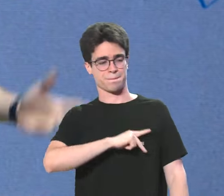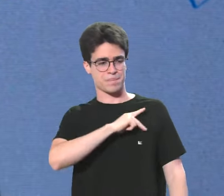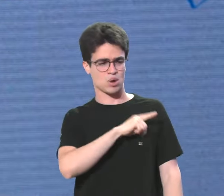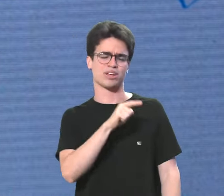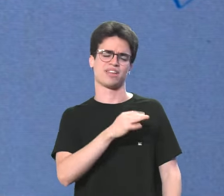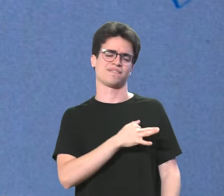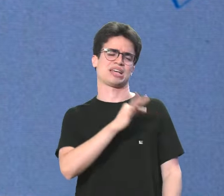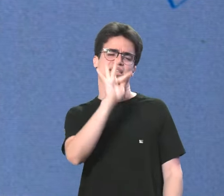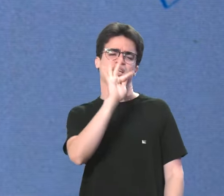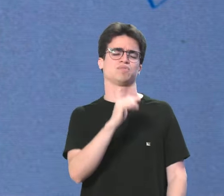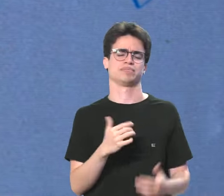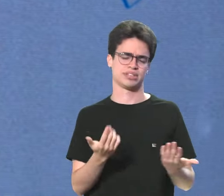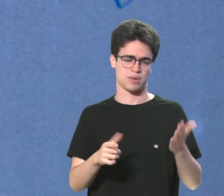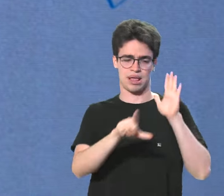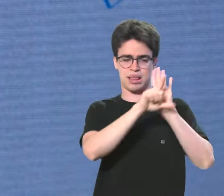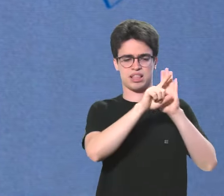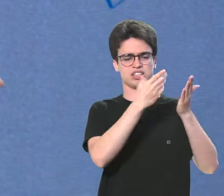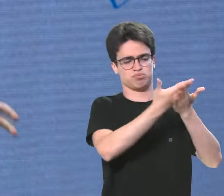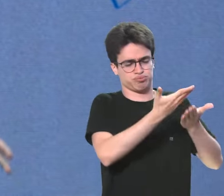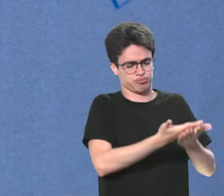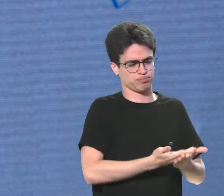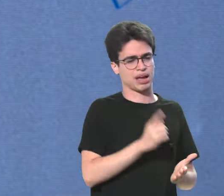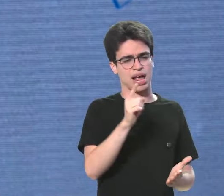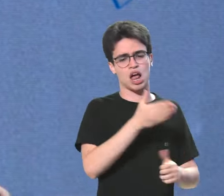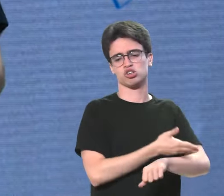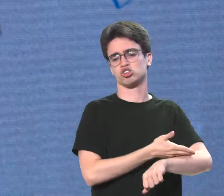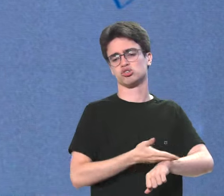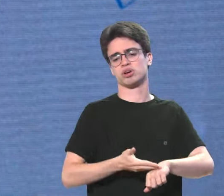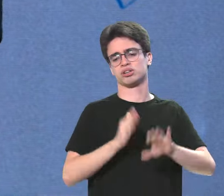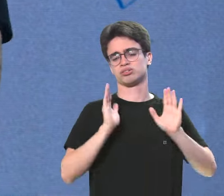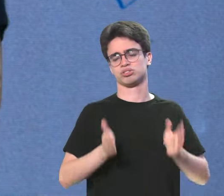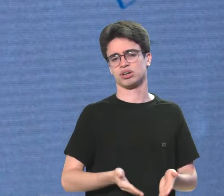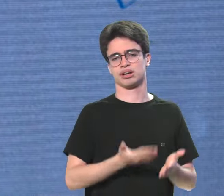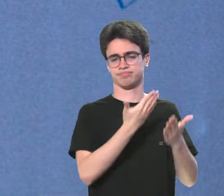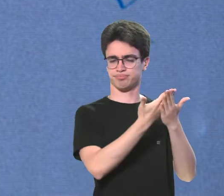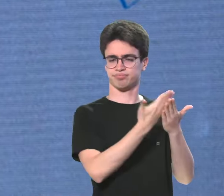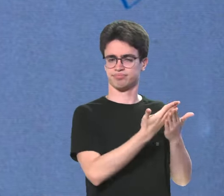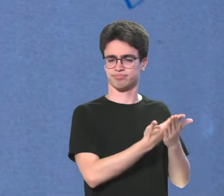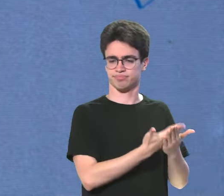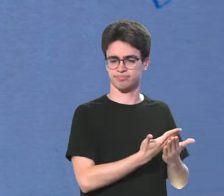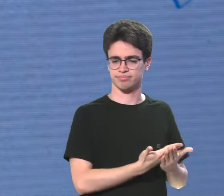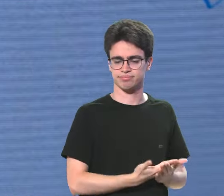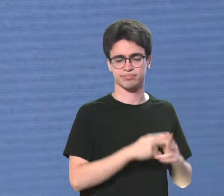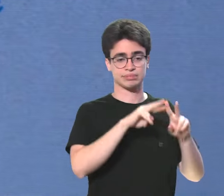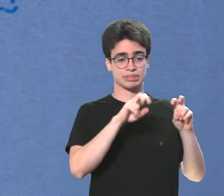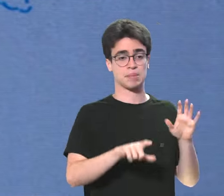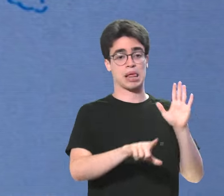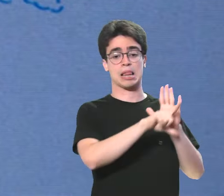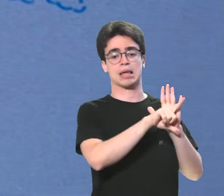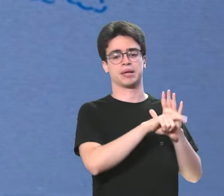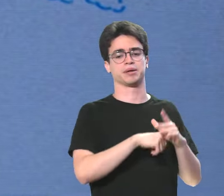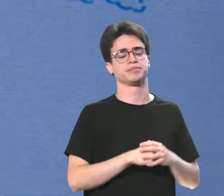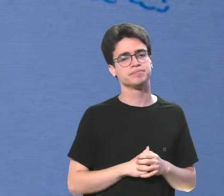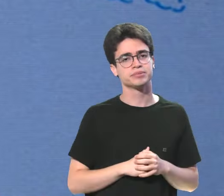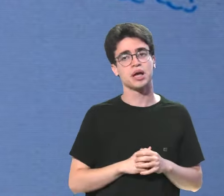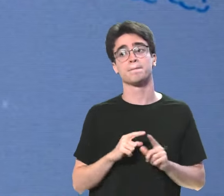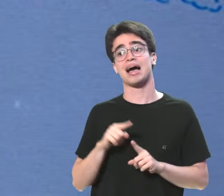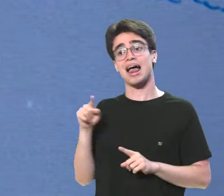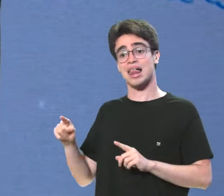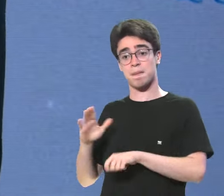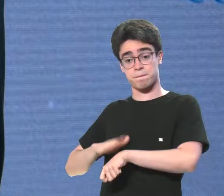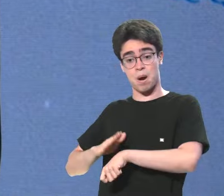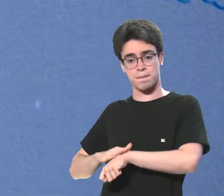a estudar a lei a se debruçar na na lei no estudo dela só que naquele momento ele estava